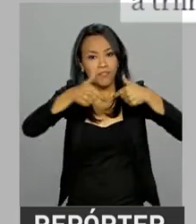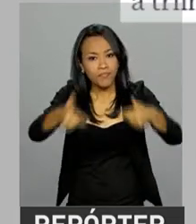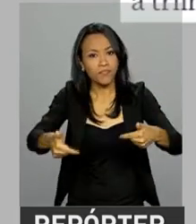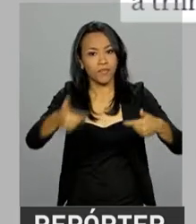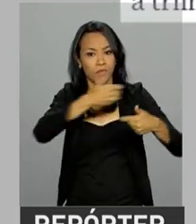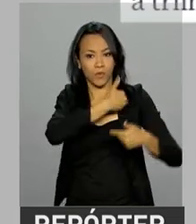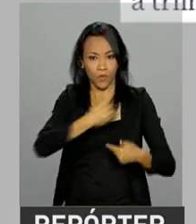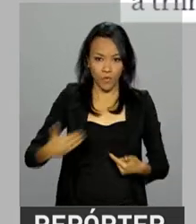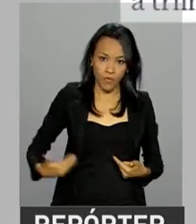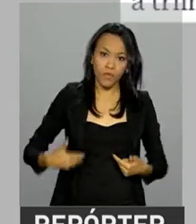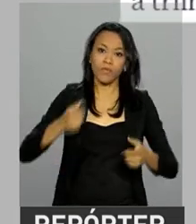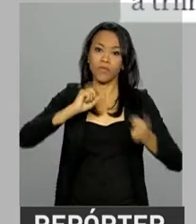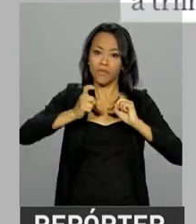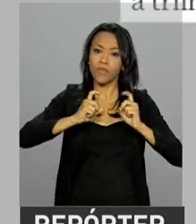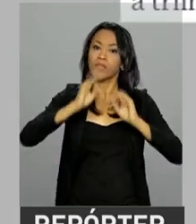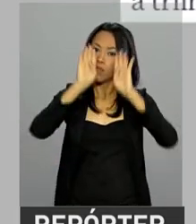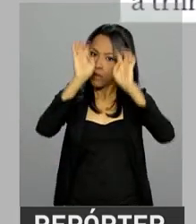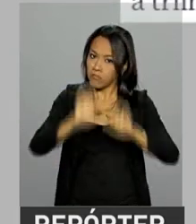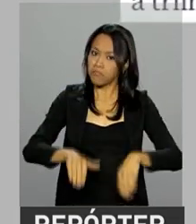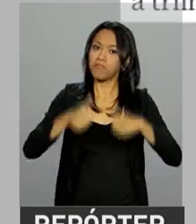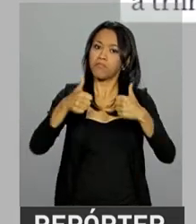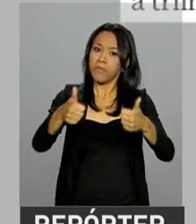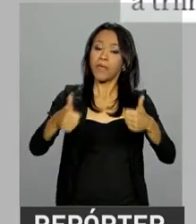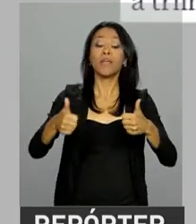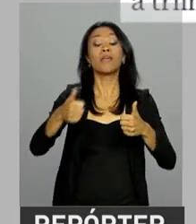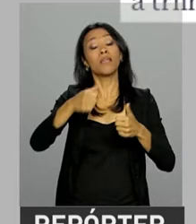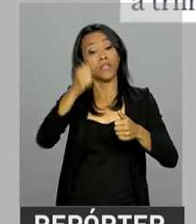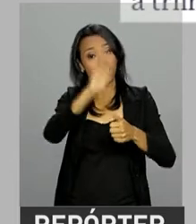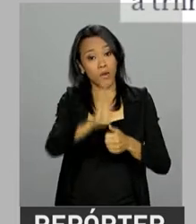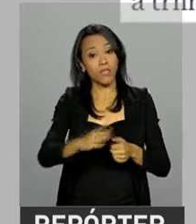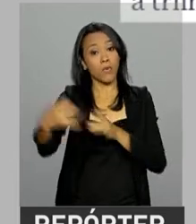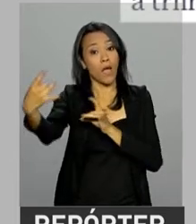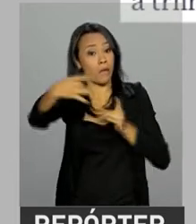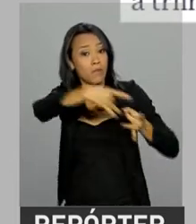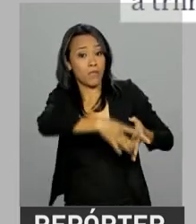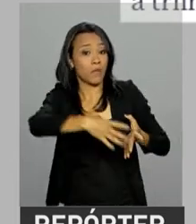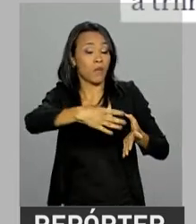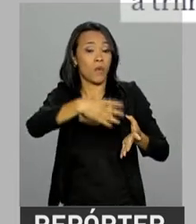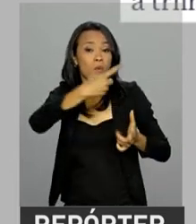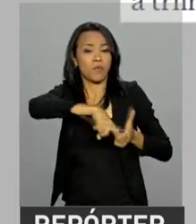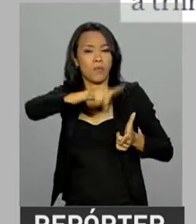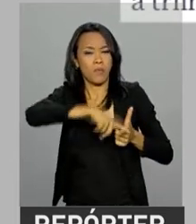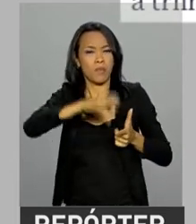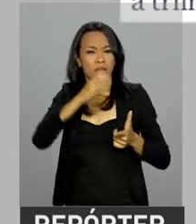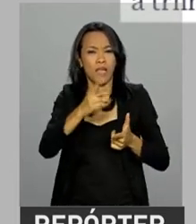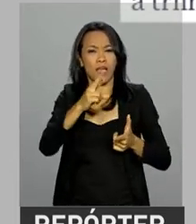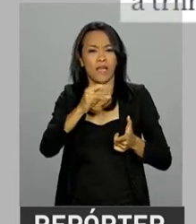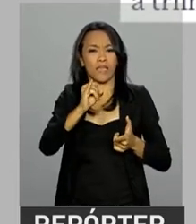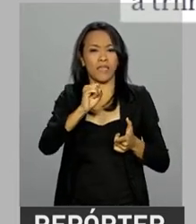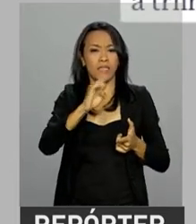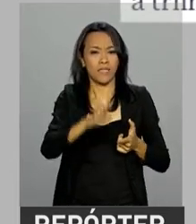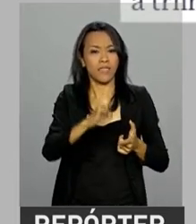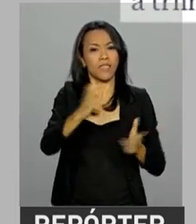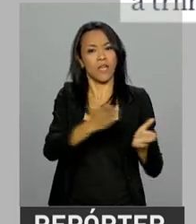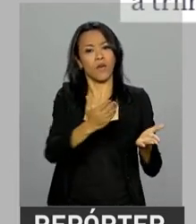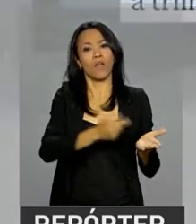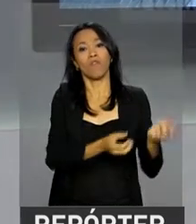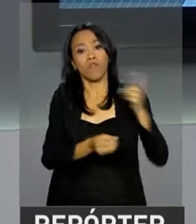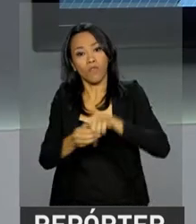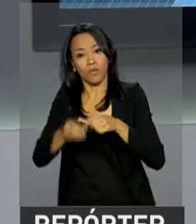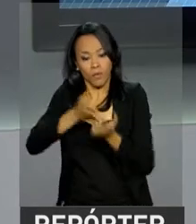está certa e afirma que o brasil deixou a crise para trás e retomou a trilha do desenvolvimento